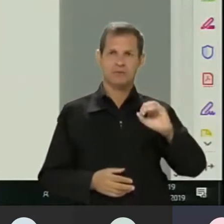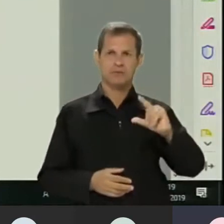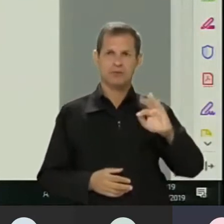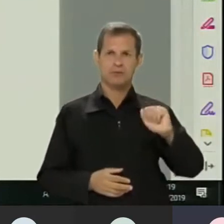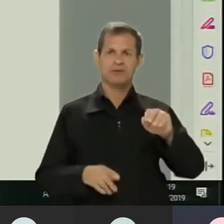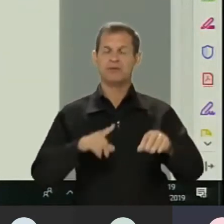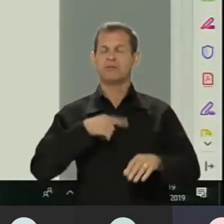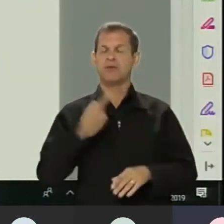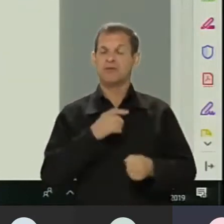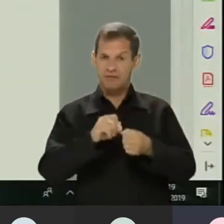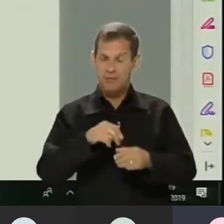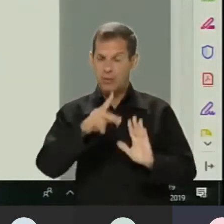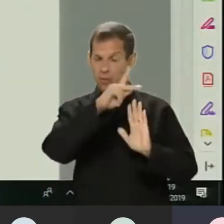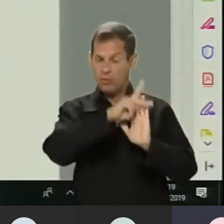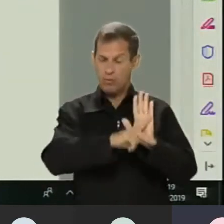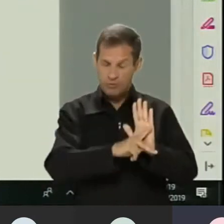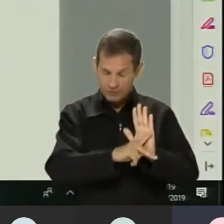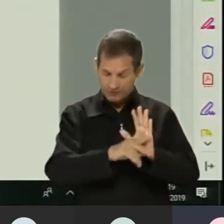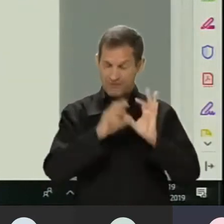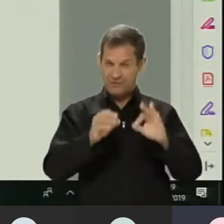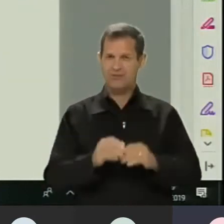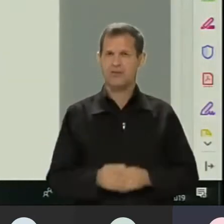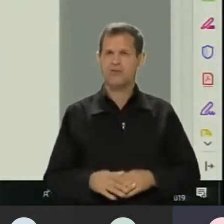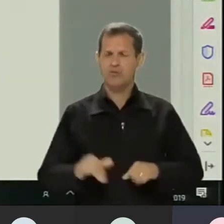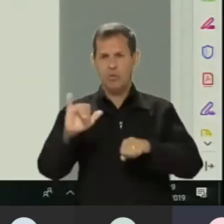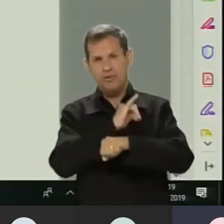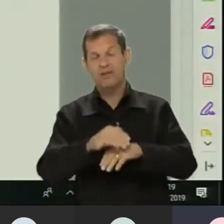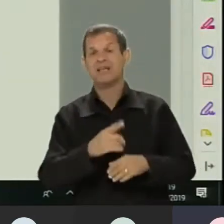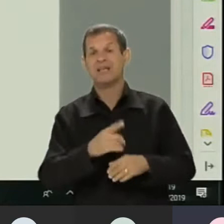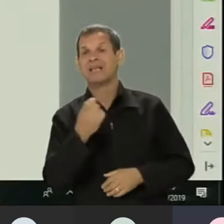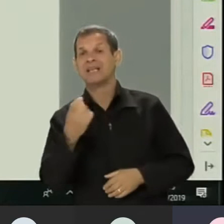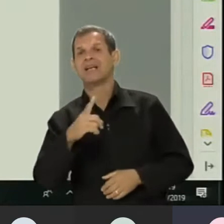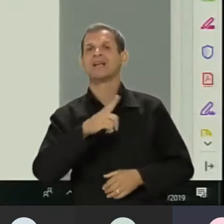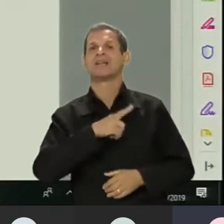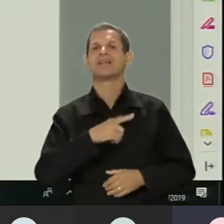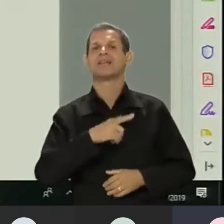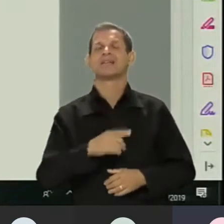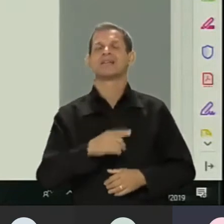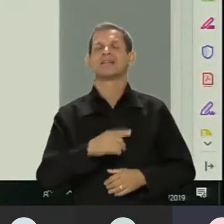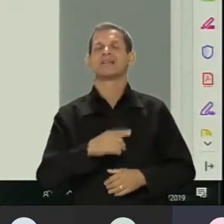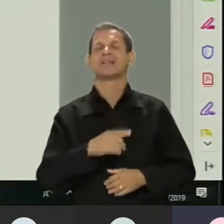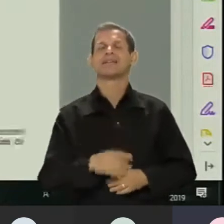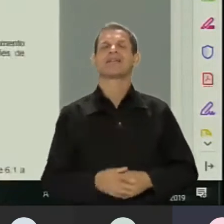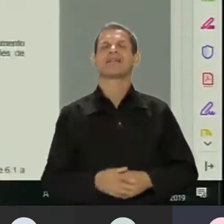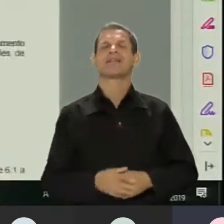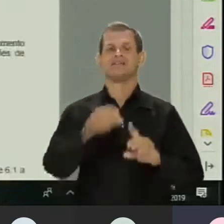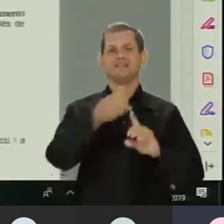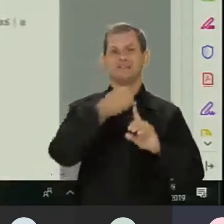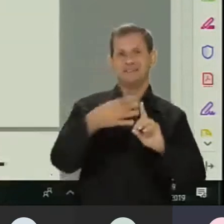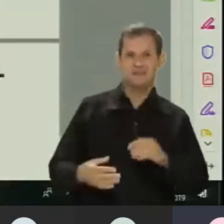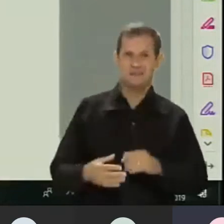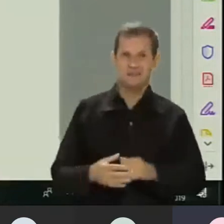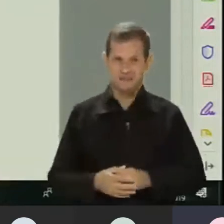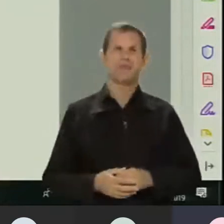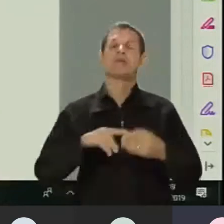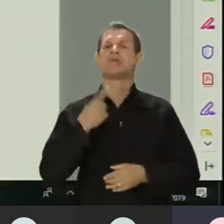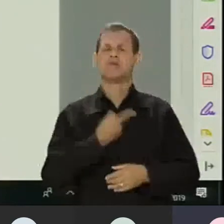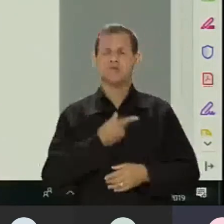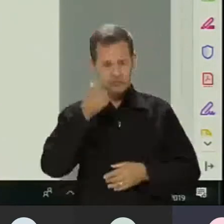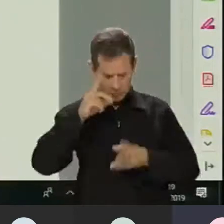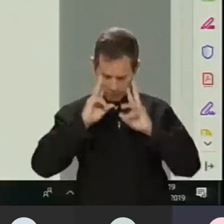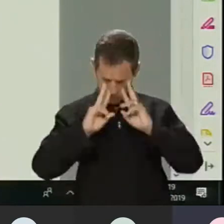aí, consequentemente, a gente vai realizar o nosso projeto de acordo com as estratégias que cada uma delas define. Agora